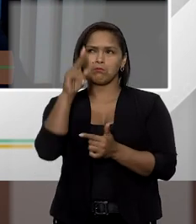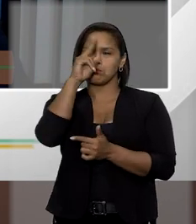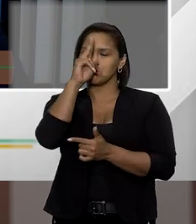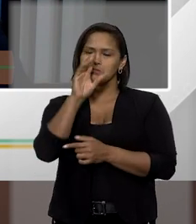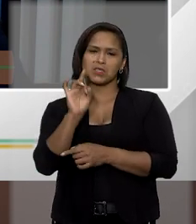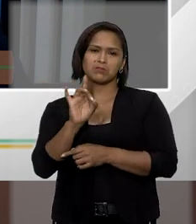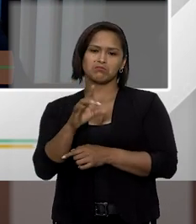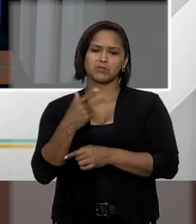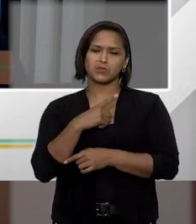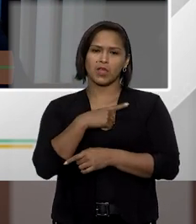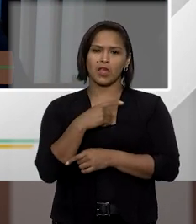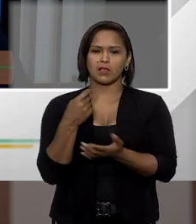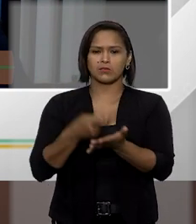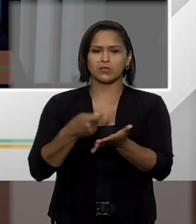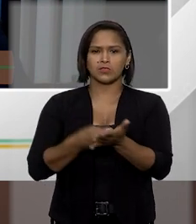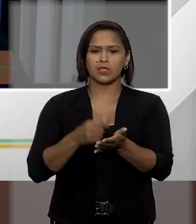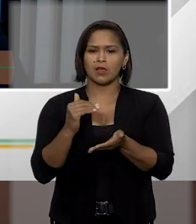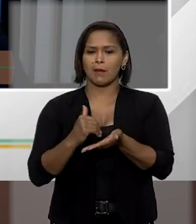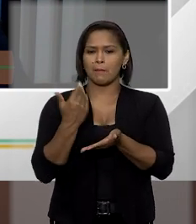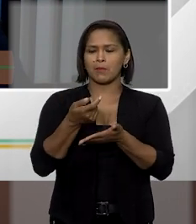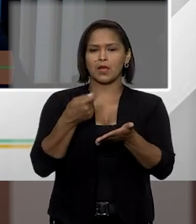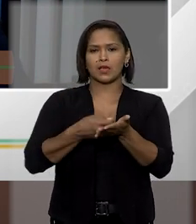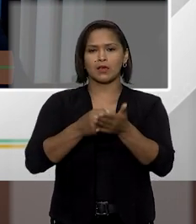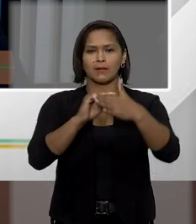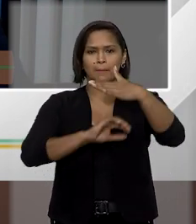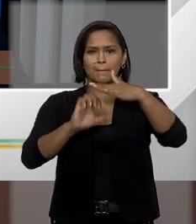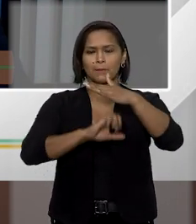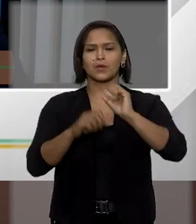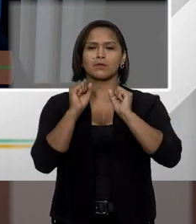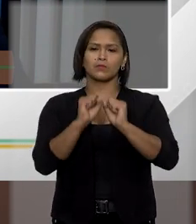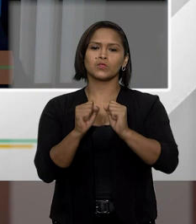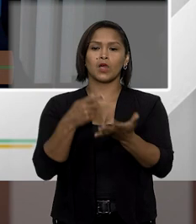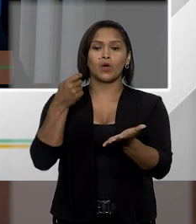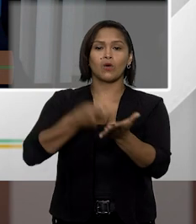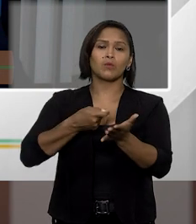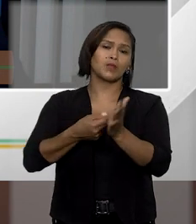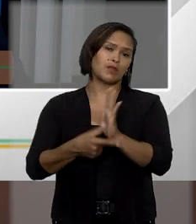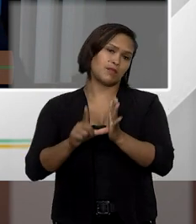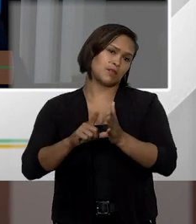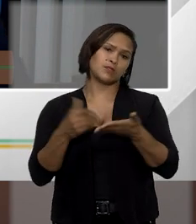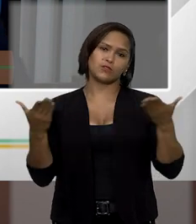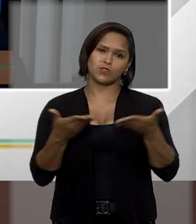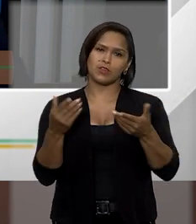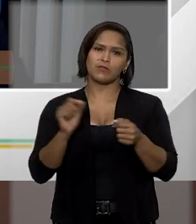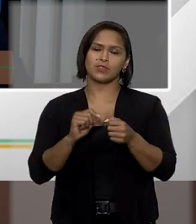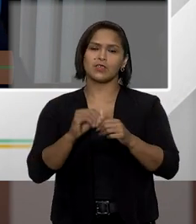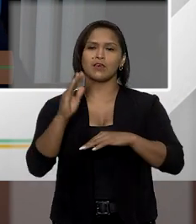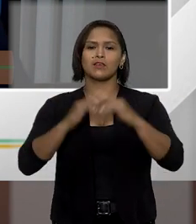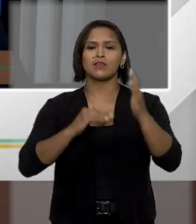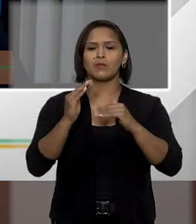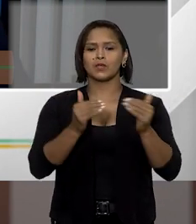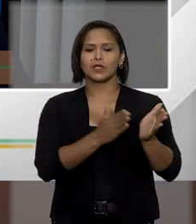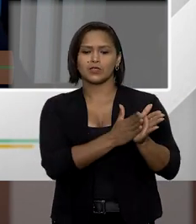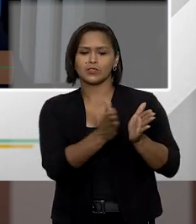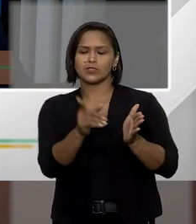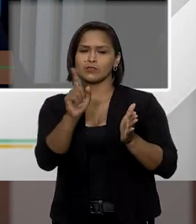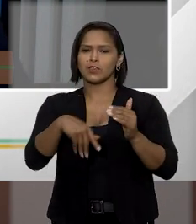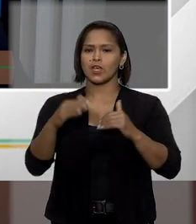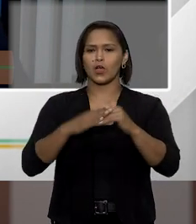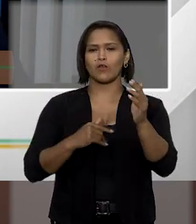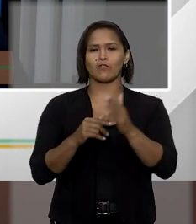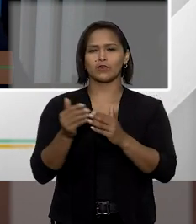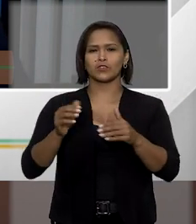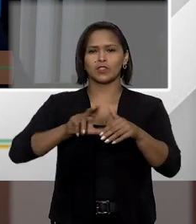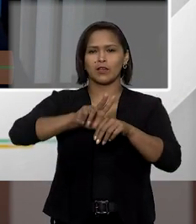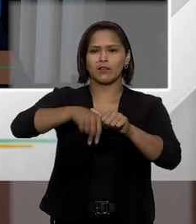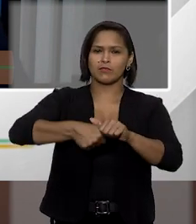estaria simplesmente exigindo ou passando a exigir que a empresa cumprisse o que ela sempre foi obrigada a cumprir, né? Não praticar desvios, não praticar